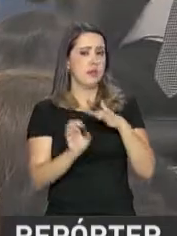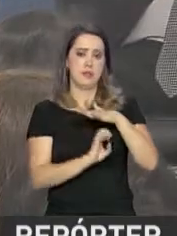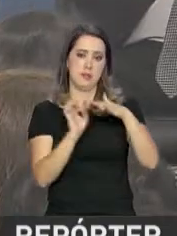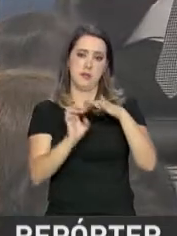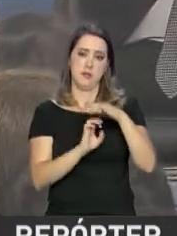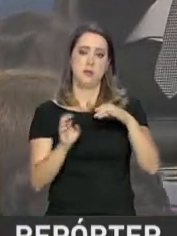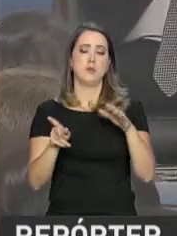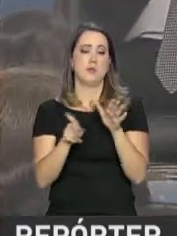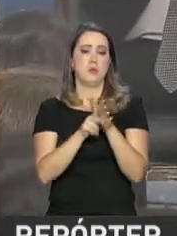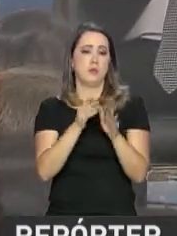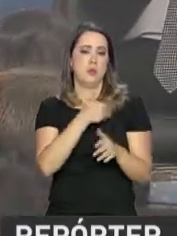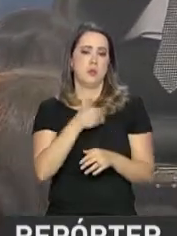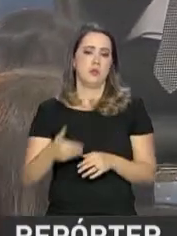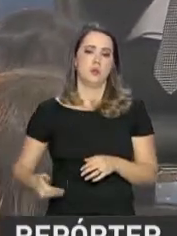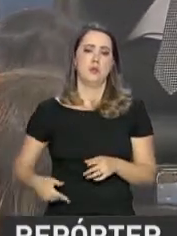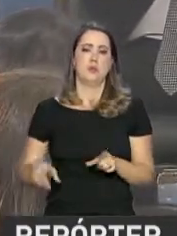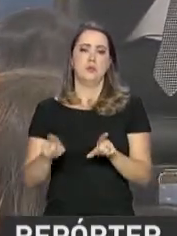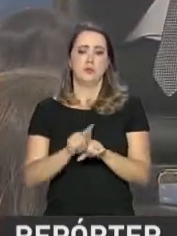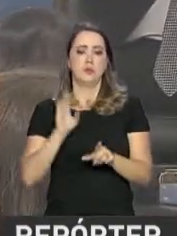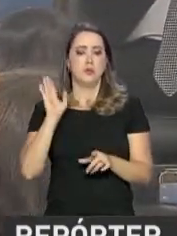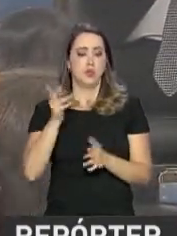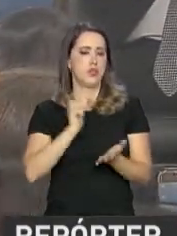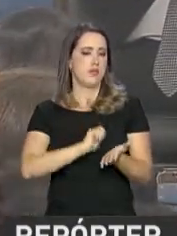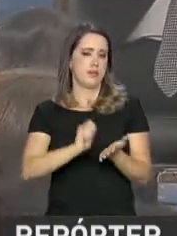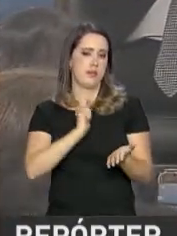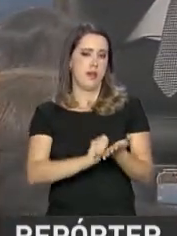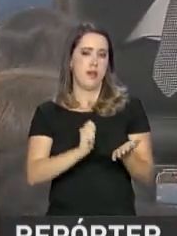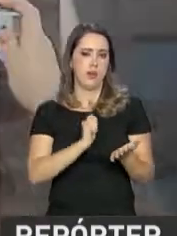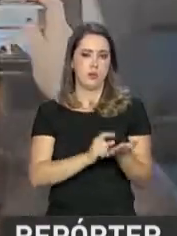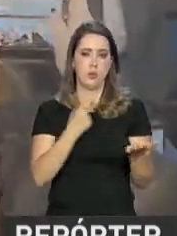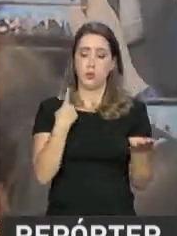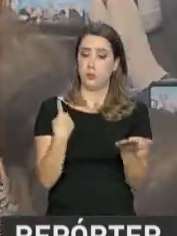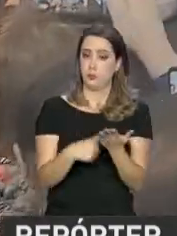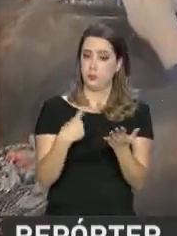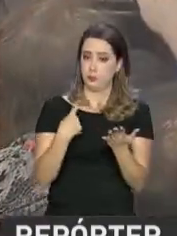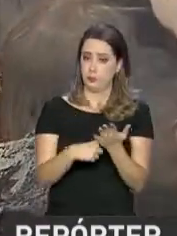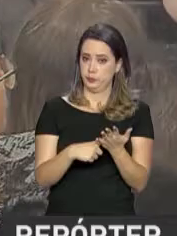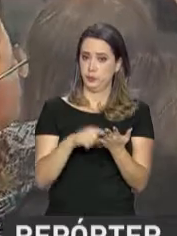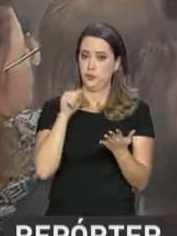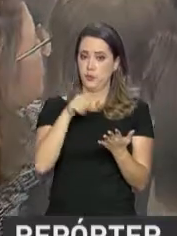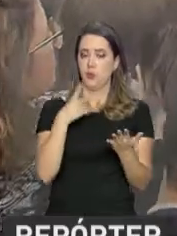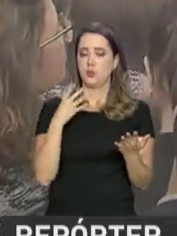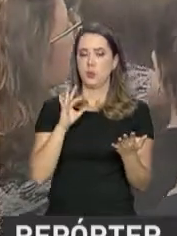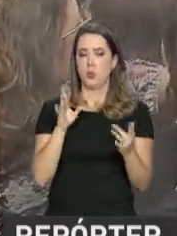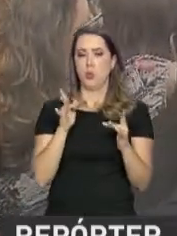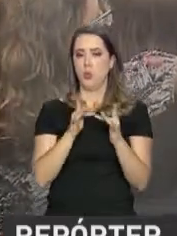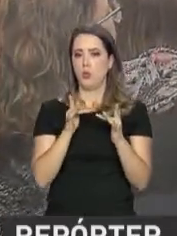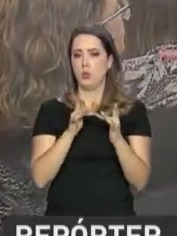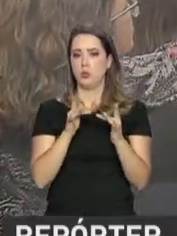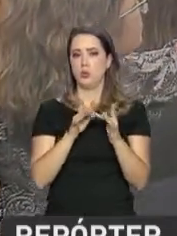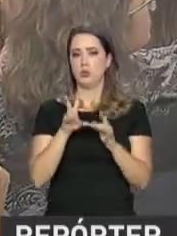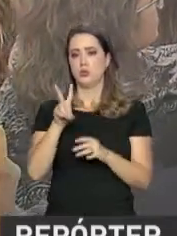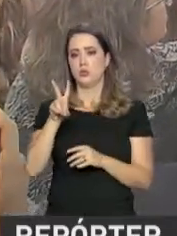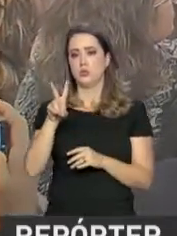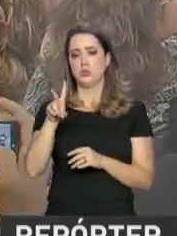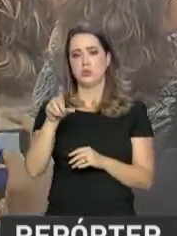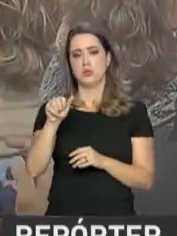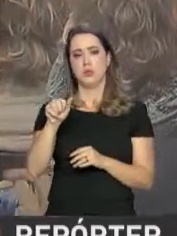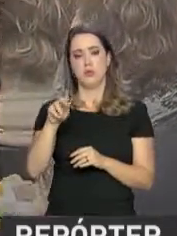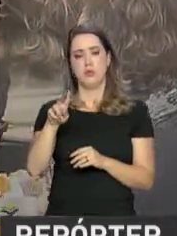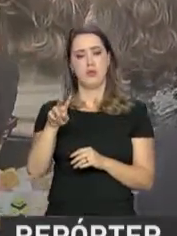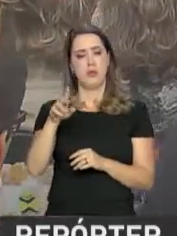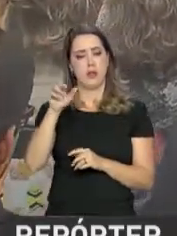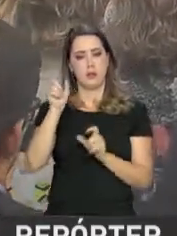Caixa Econômica Federal e Banco do Nordeste assinaram termo de compromisso aderindo à política de reserva de vagas para